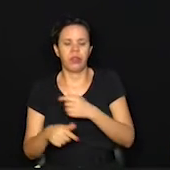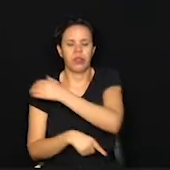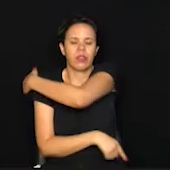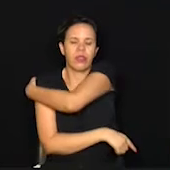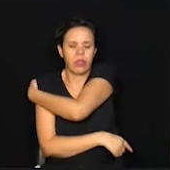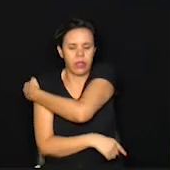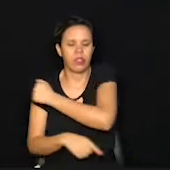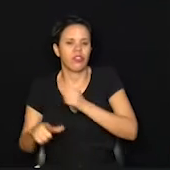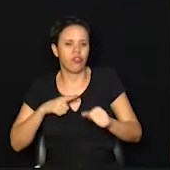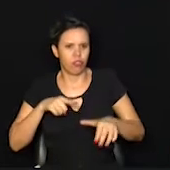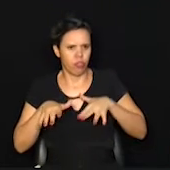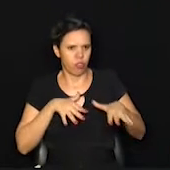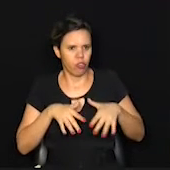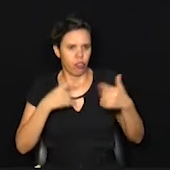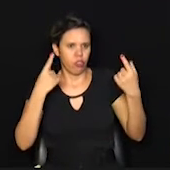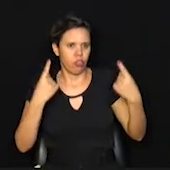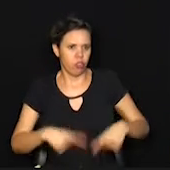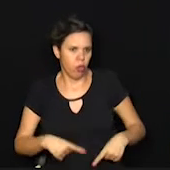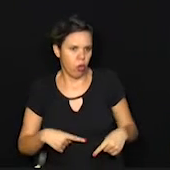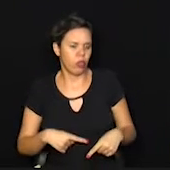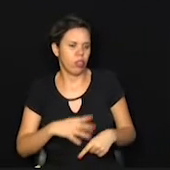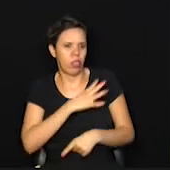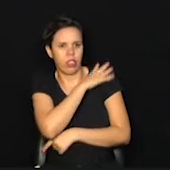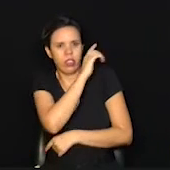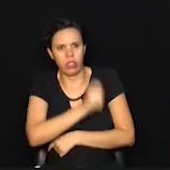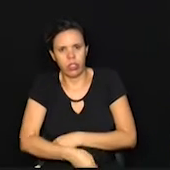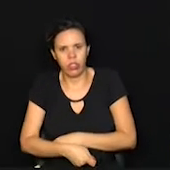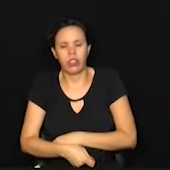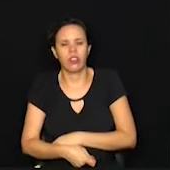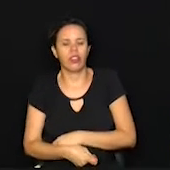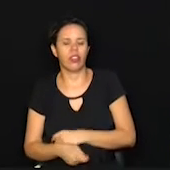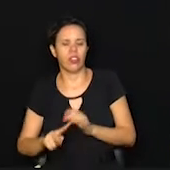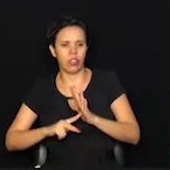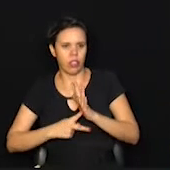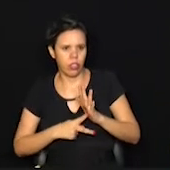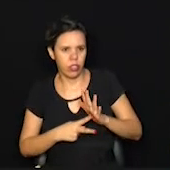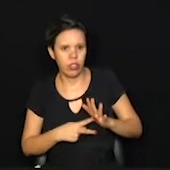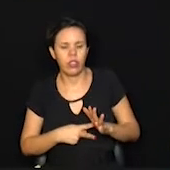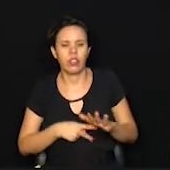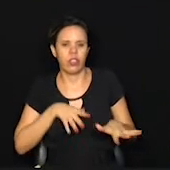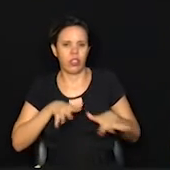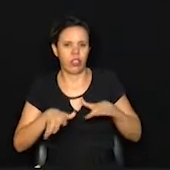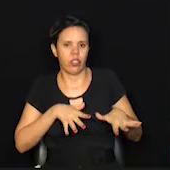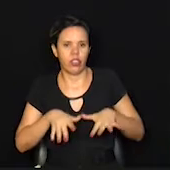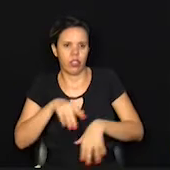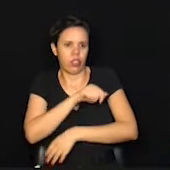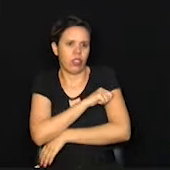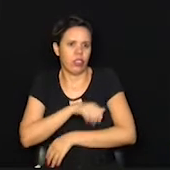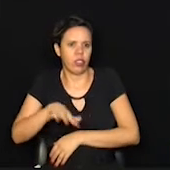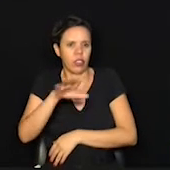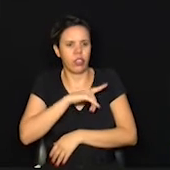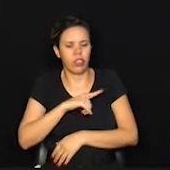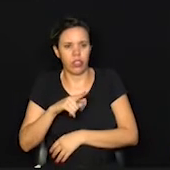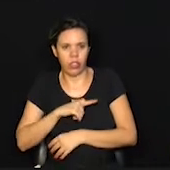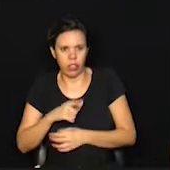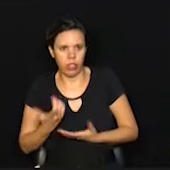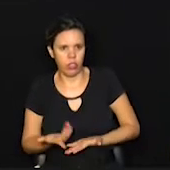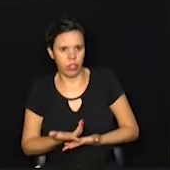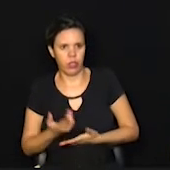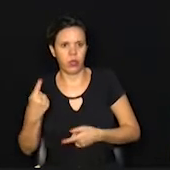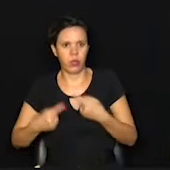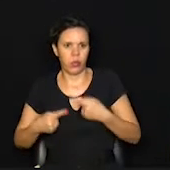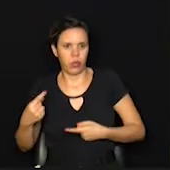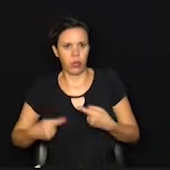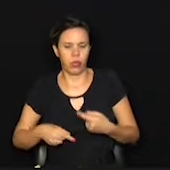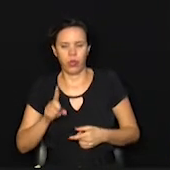mobilização contra a ditadura mobilização sindical mobilização estudantil tinha mobilização dos